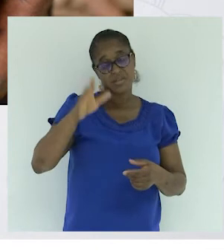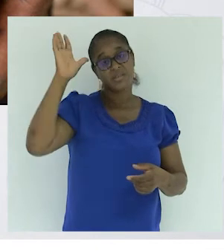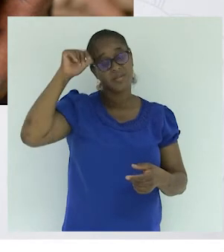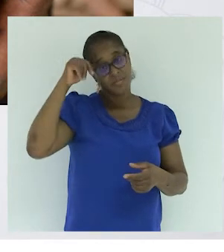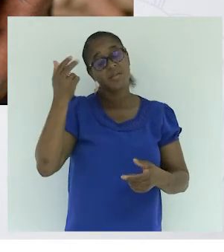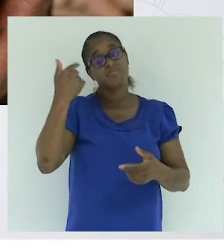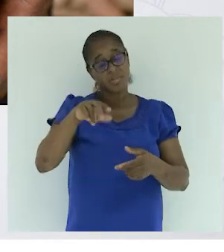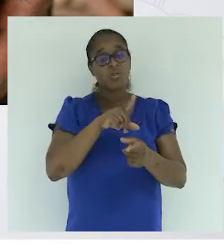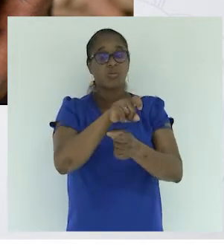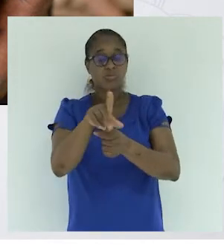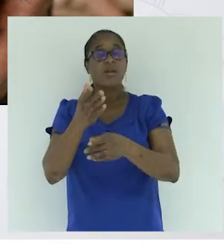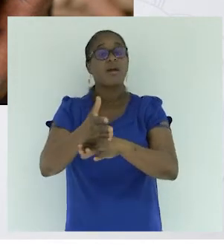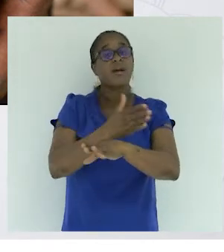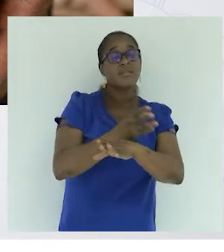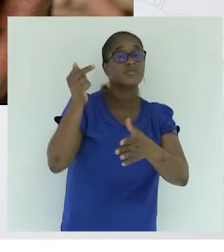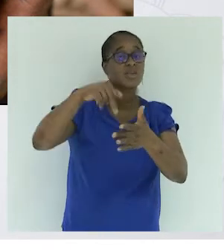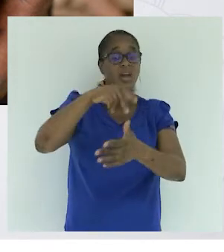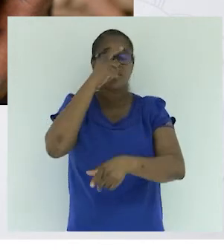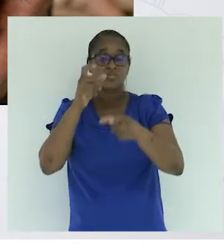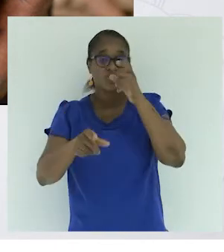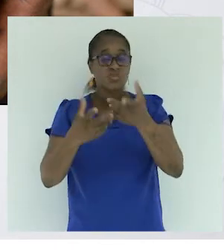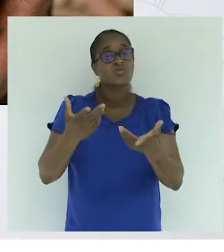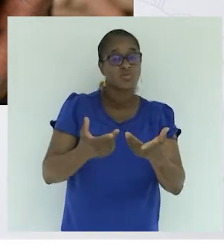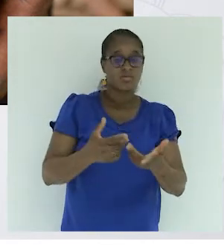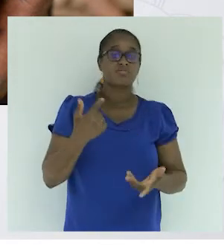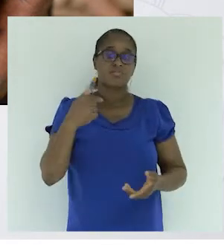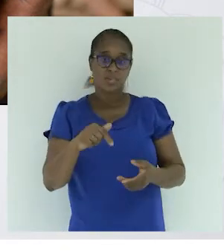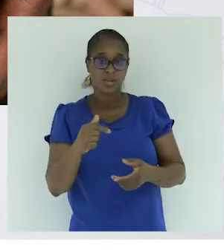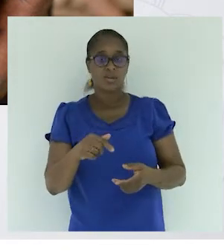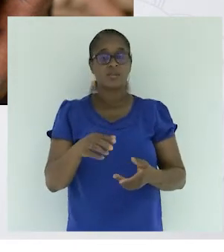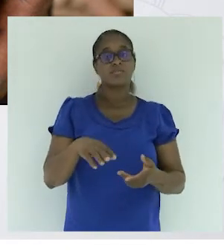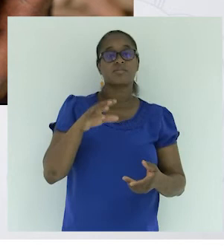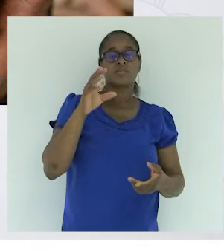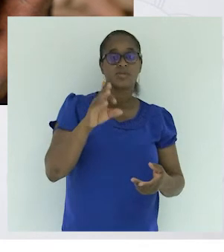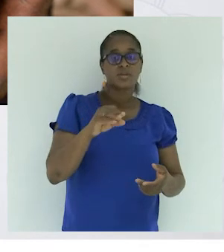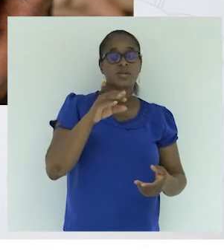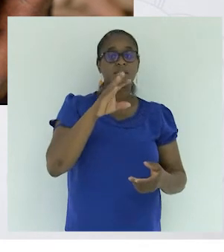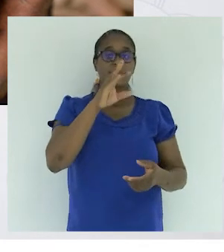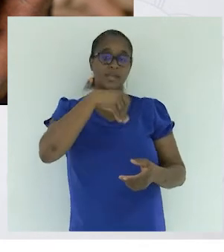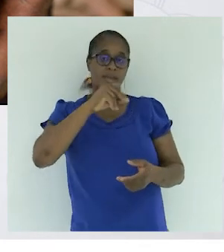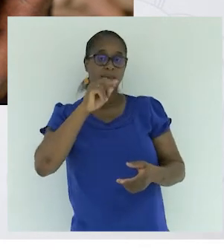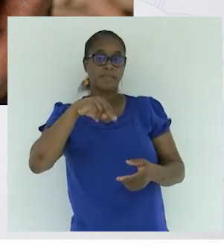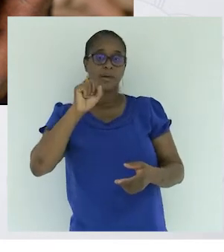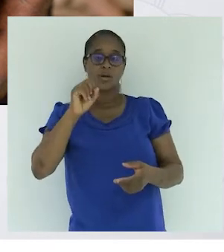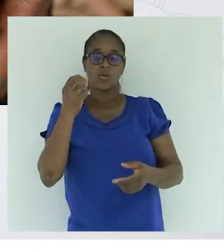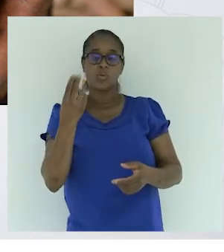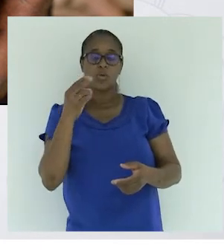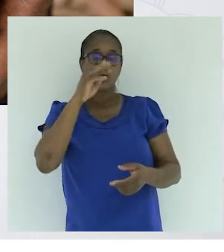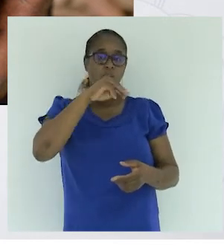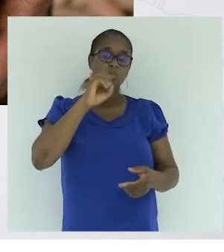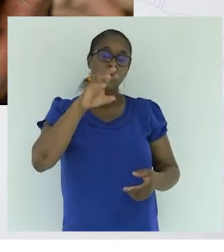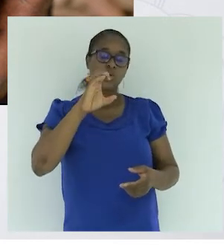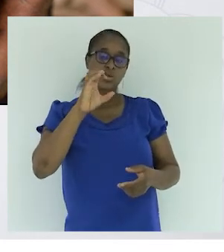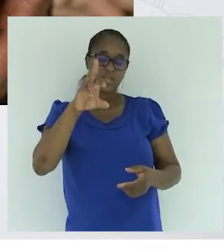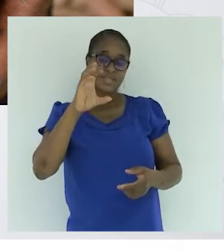coronavírus. Antes de chegar ao humano, do morcego para o humano, temos do morcego para o pangolim, do pangolim para o humano. Mas atenção que